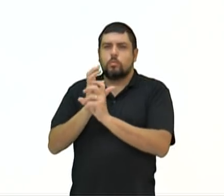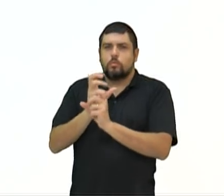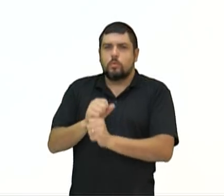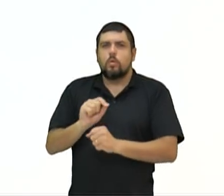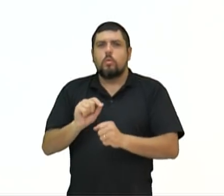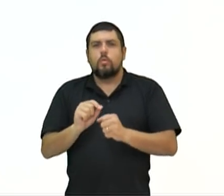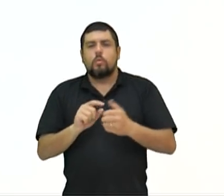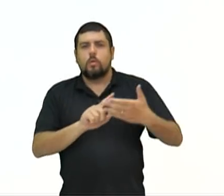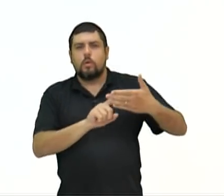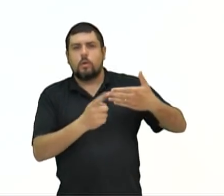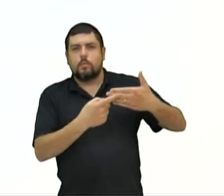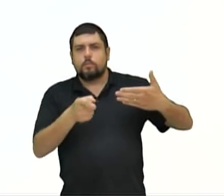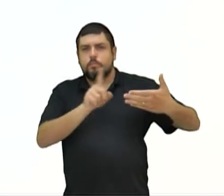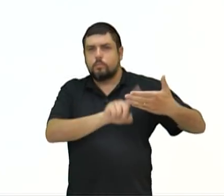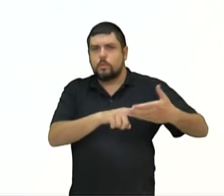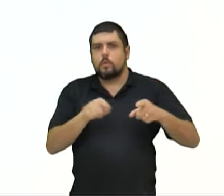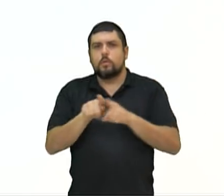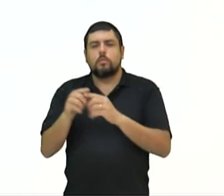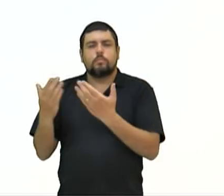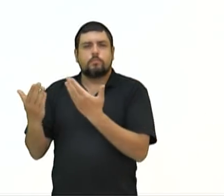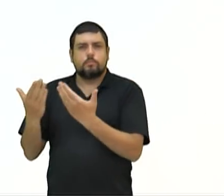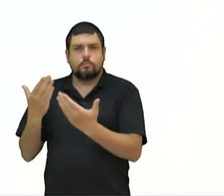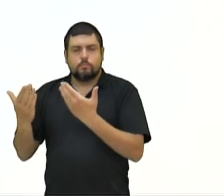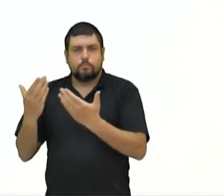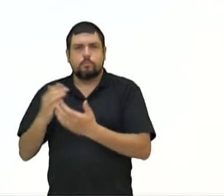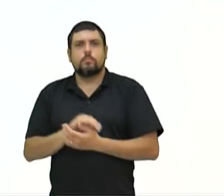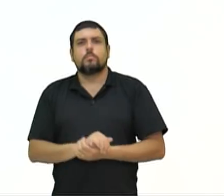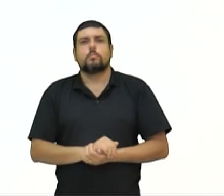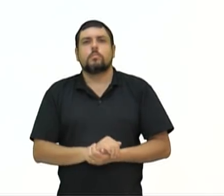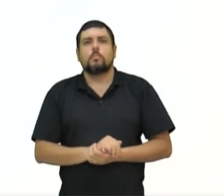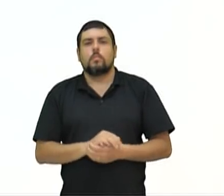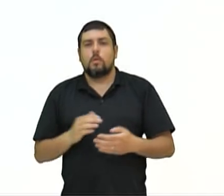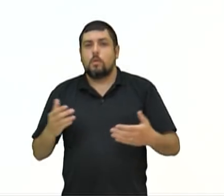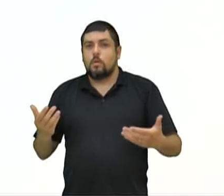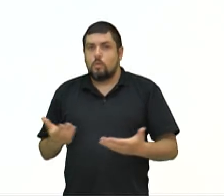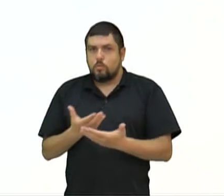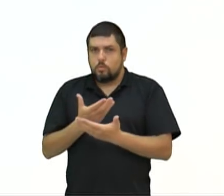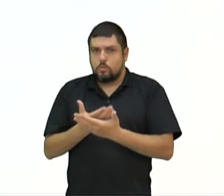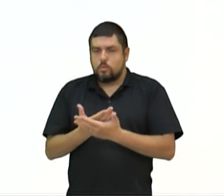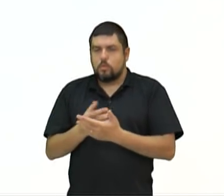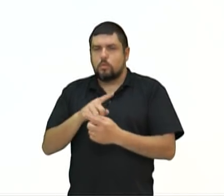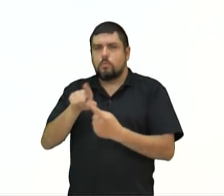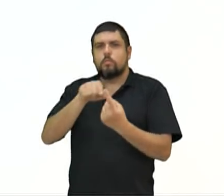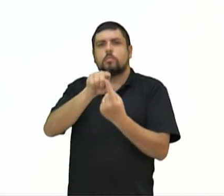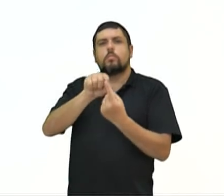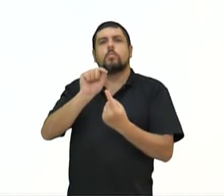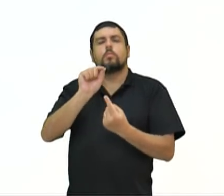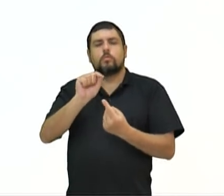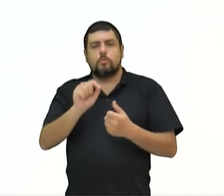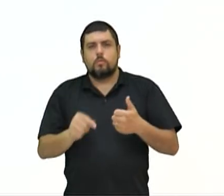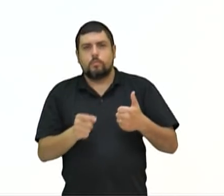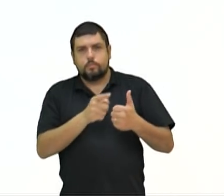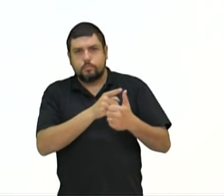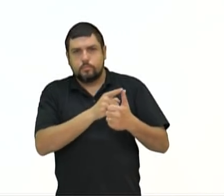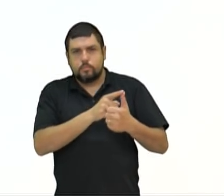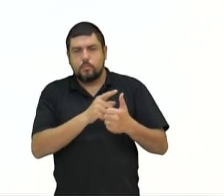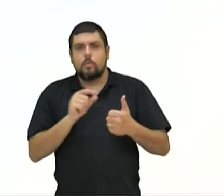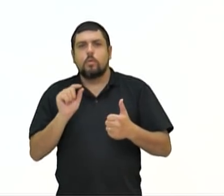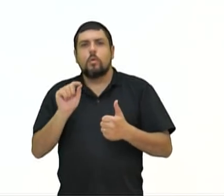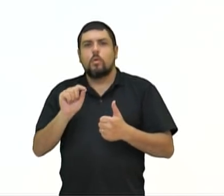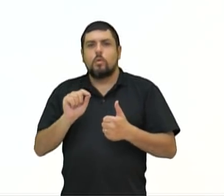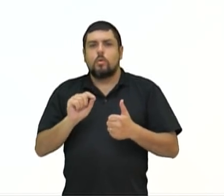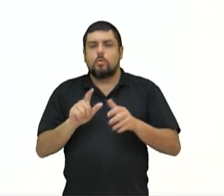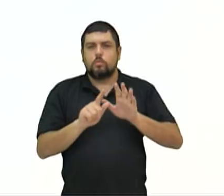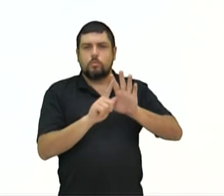metáfora e comparação, certo? Para essa aula, os objetivos consistem em fazer aí uma revisão dos